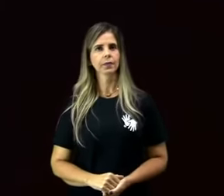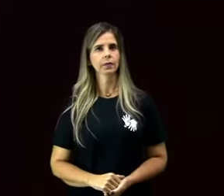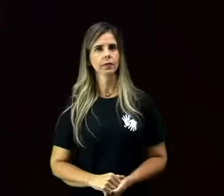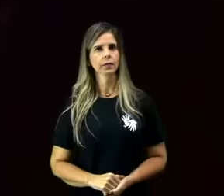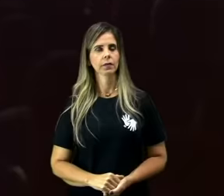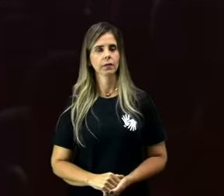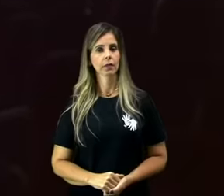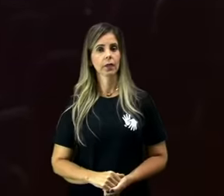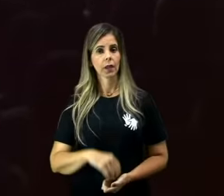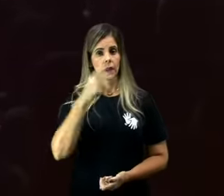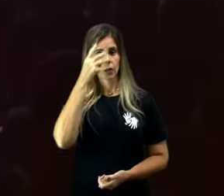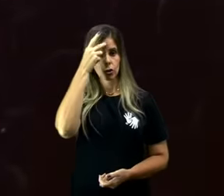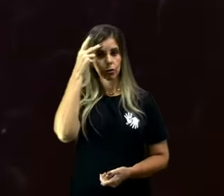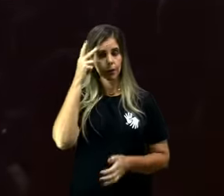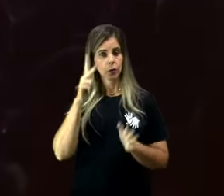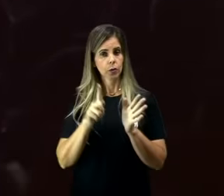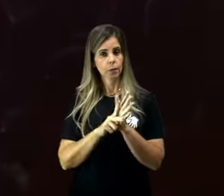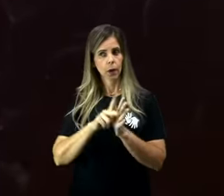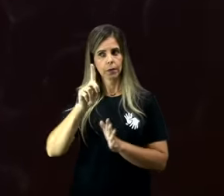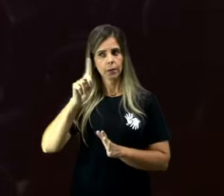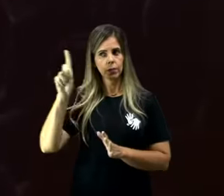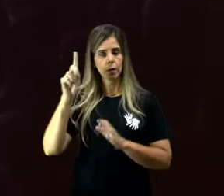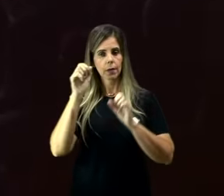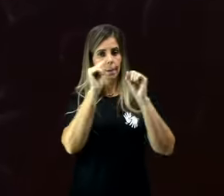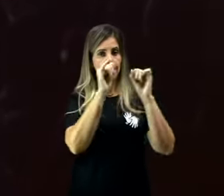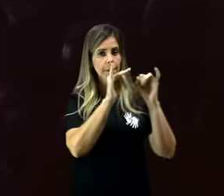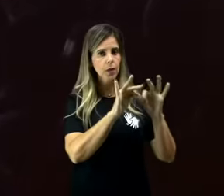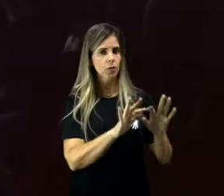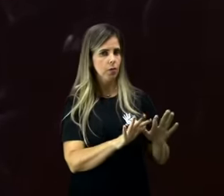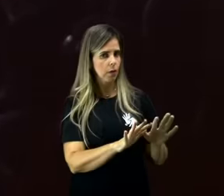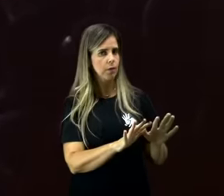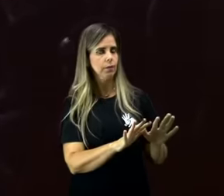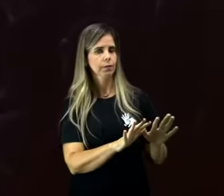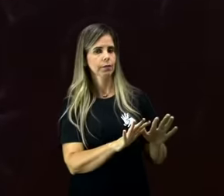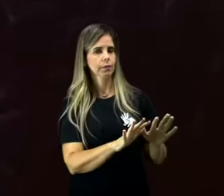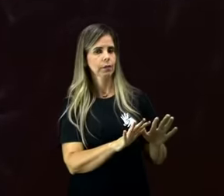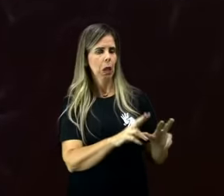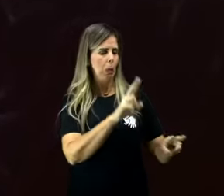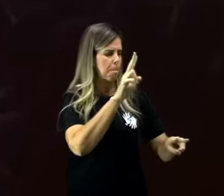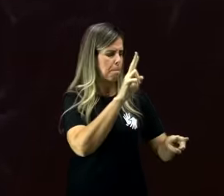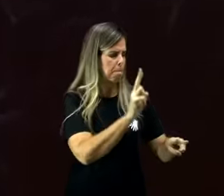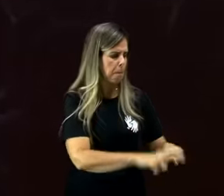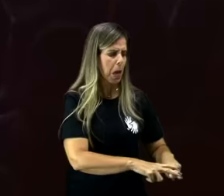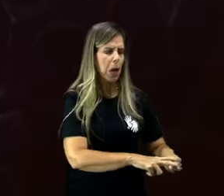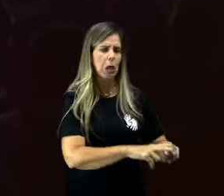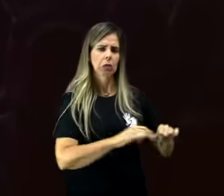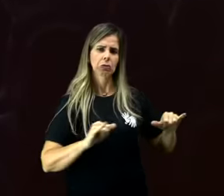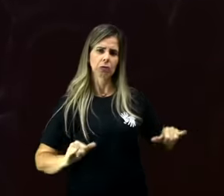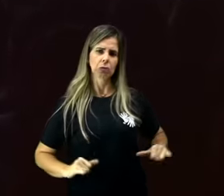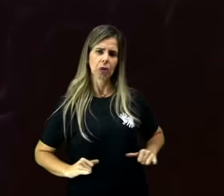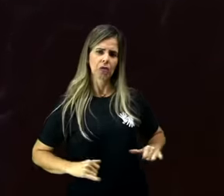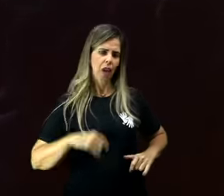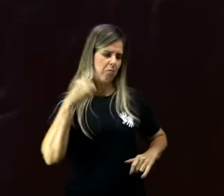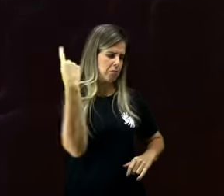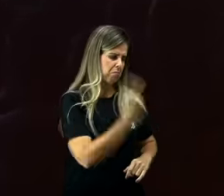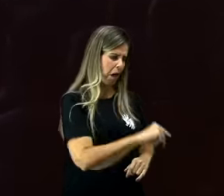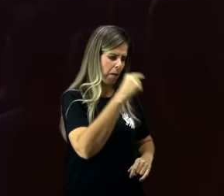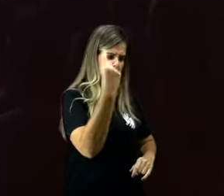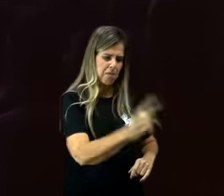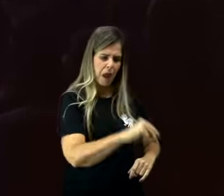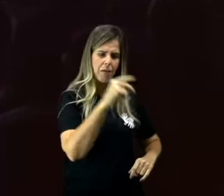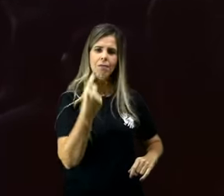Os homens de Deus na Bíblia enfrentaram tempestades, provações, prisões, açoites, conflitos. Todos